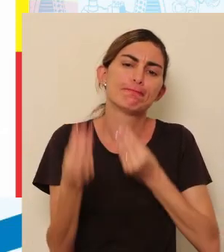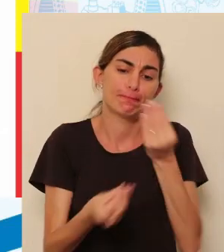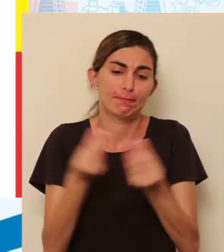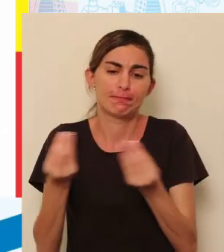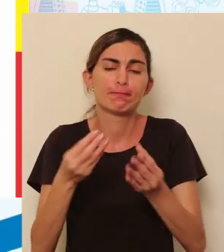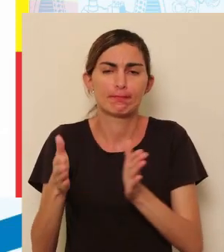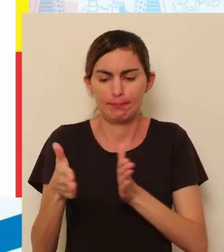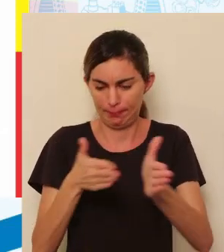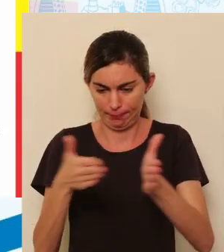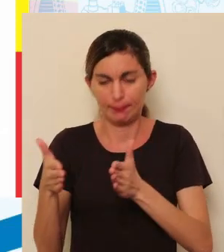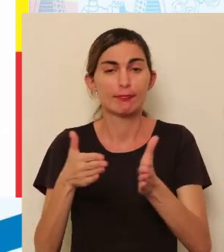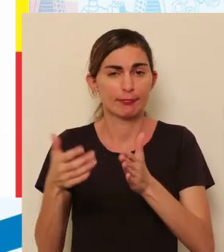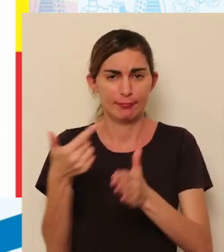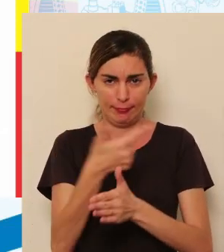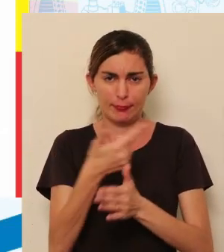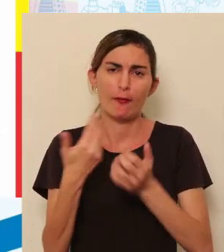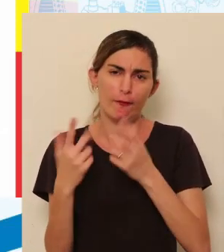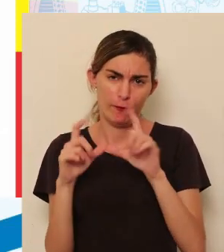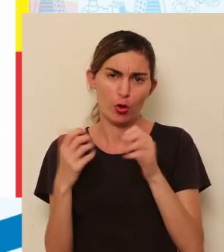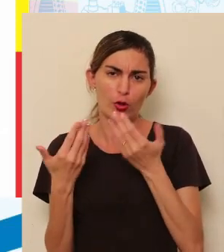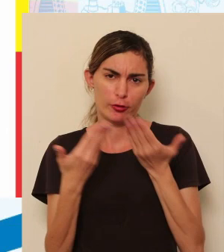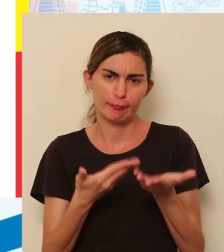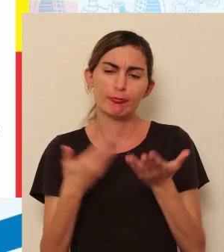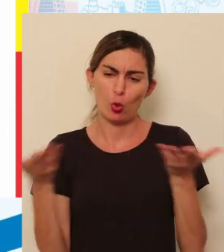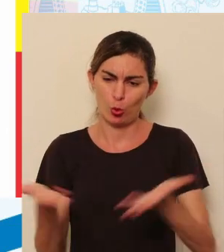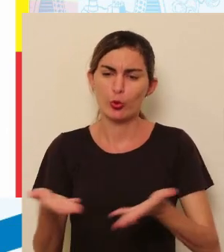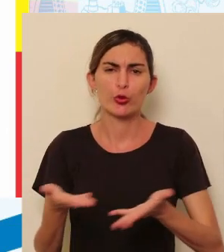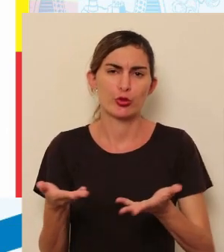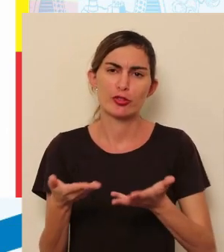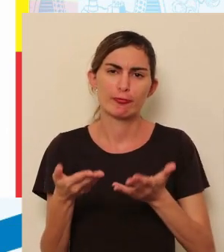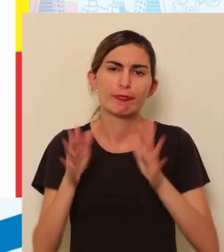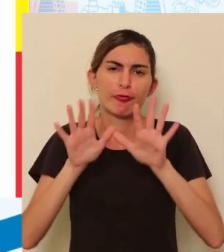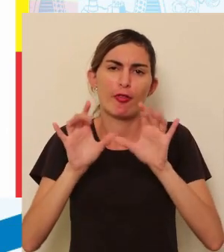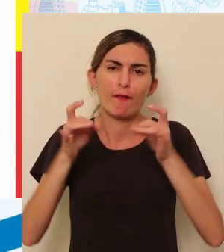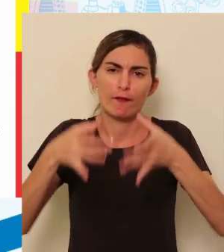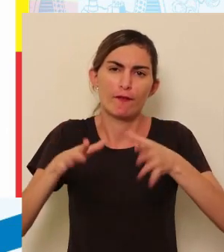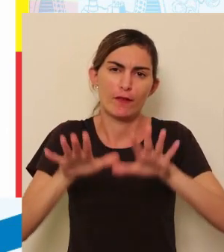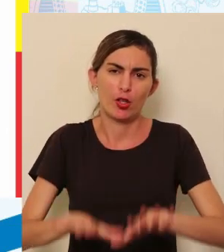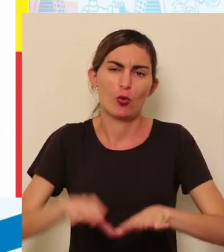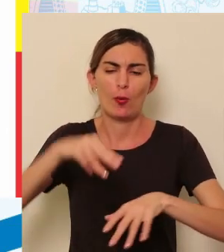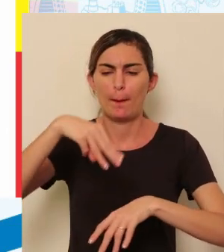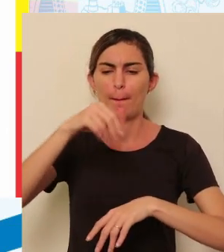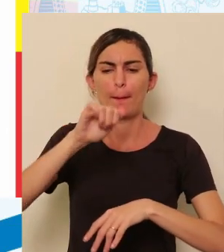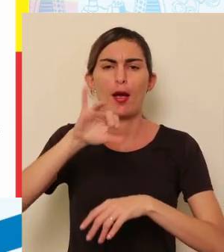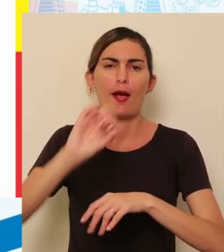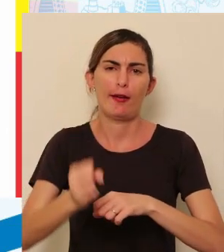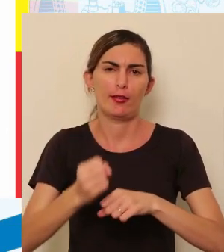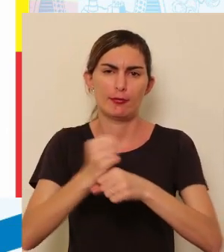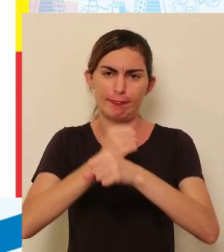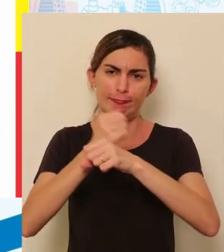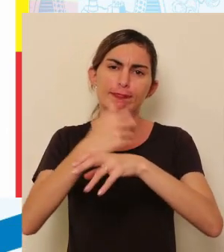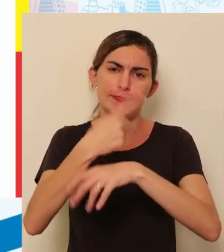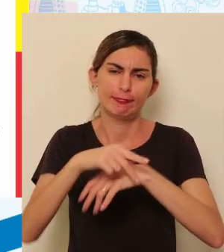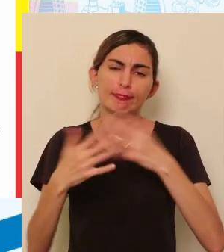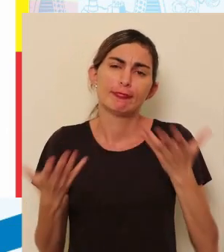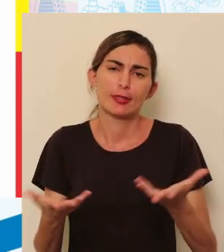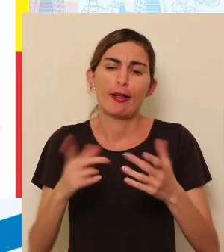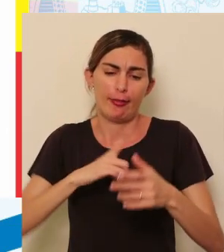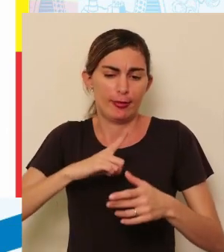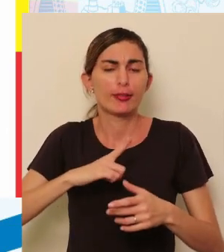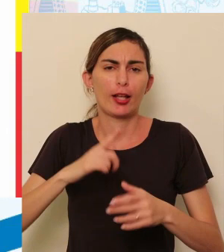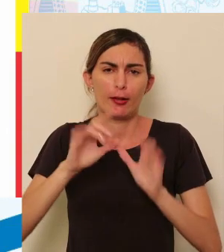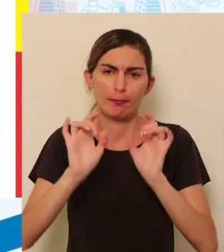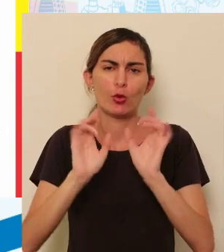para o período, né? Então, este foi o legado deixado pelos maias e a gente